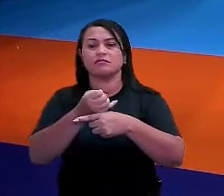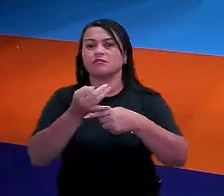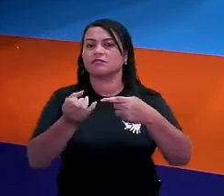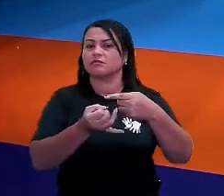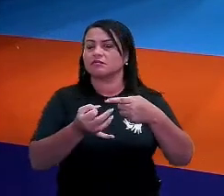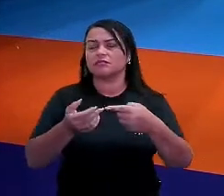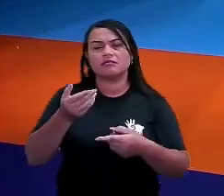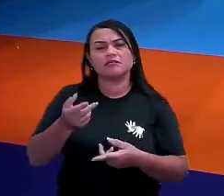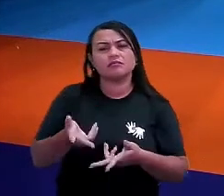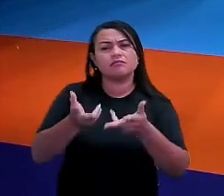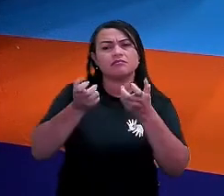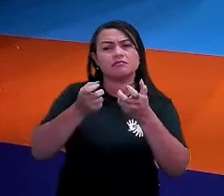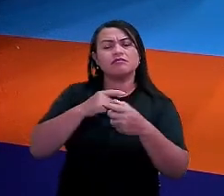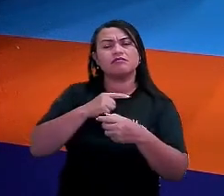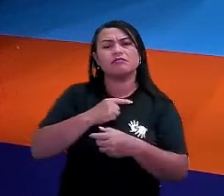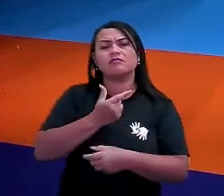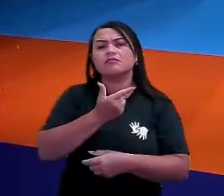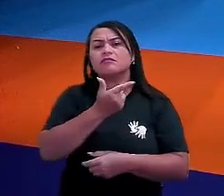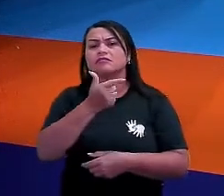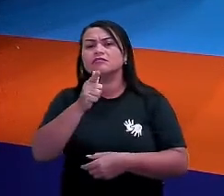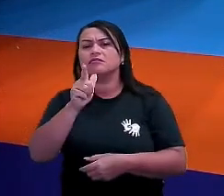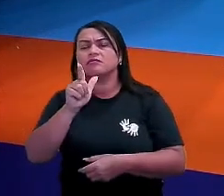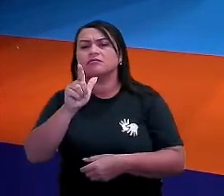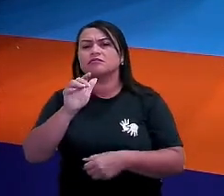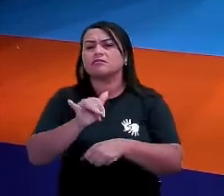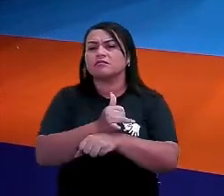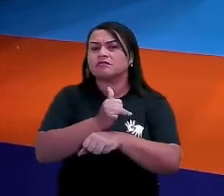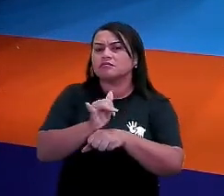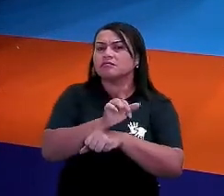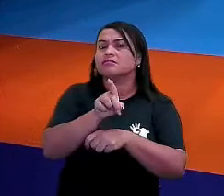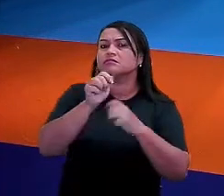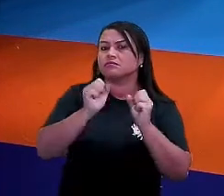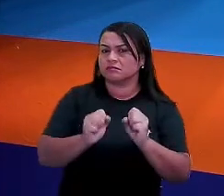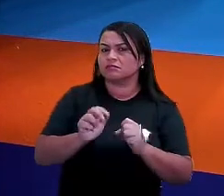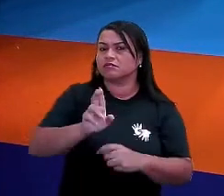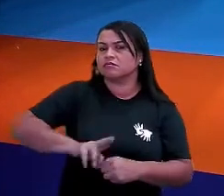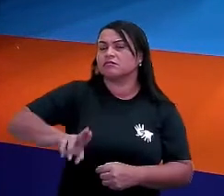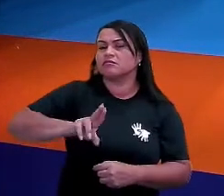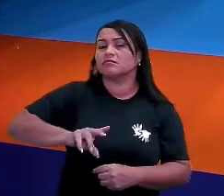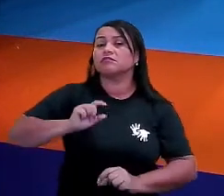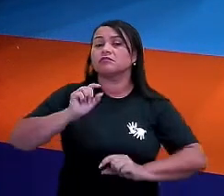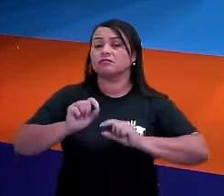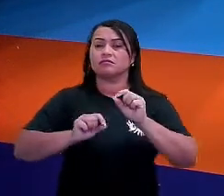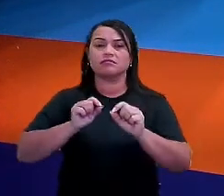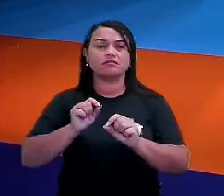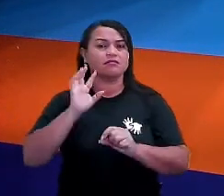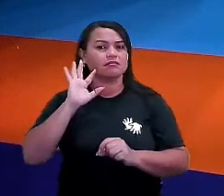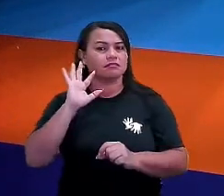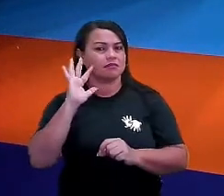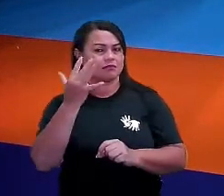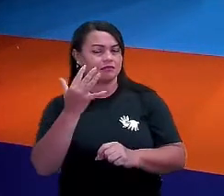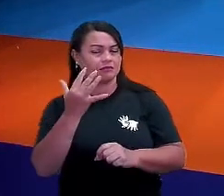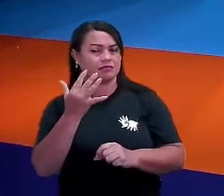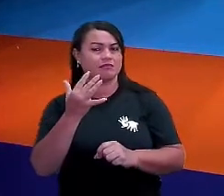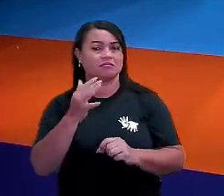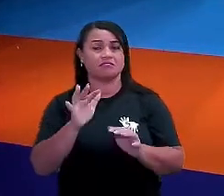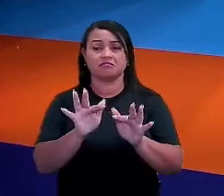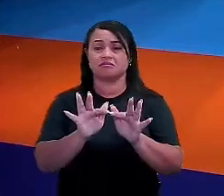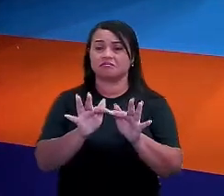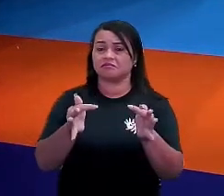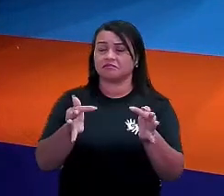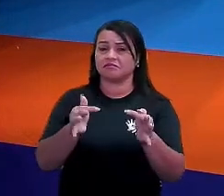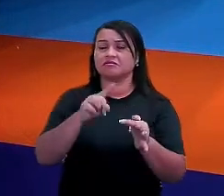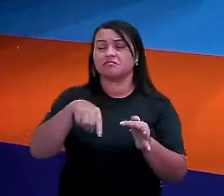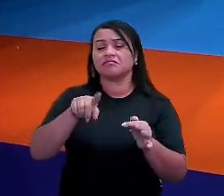que há outras técnicas que vocês podem utilizar, né, para resolver de uma forma significativa. Então, escolhe aí